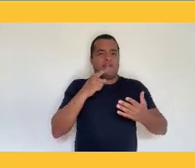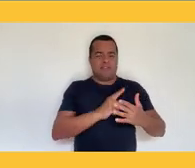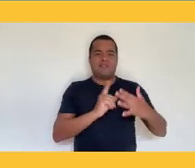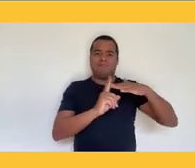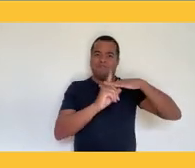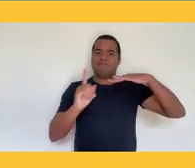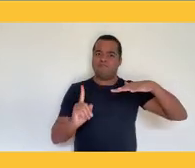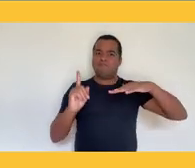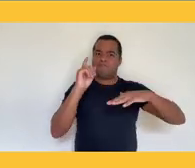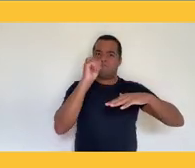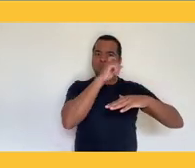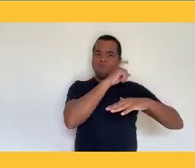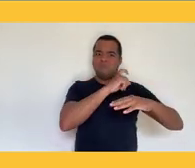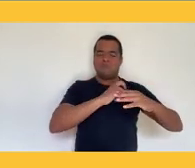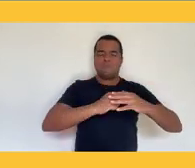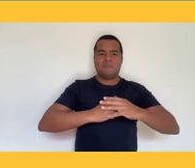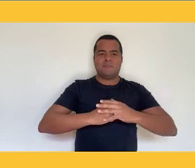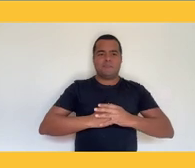isolamento.